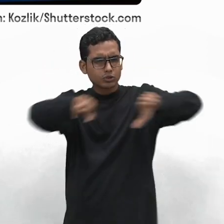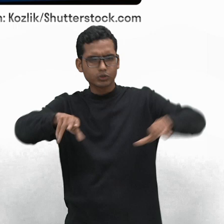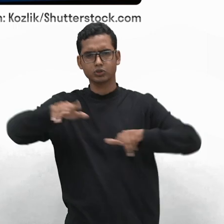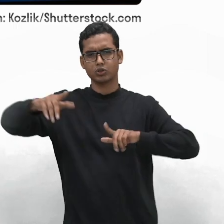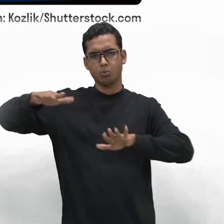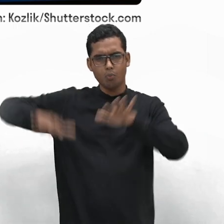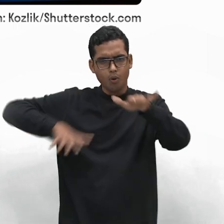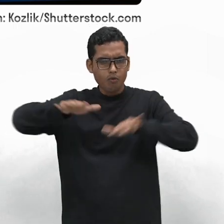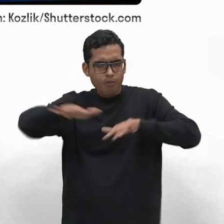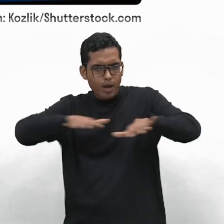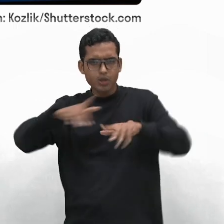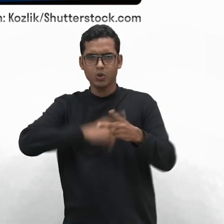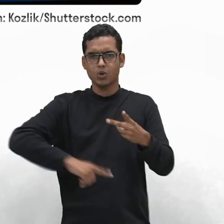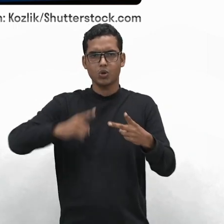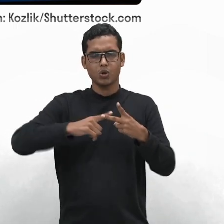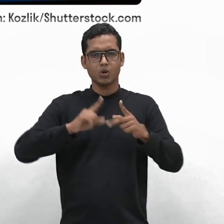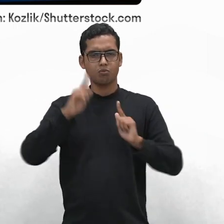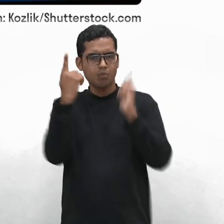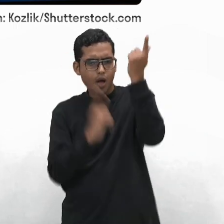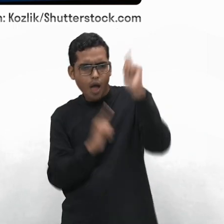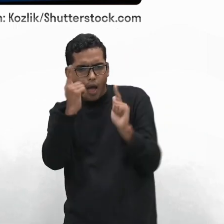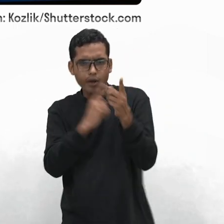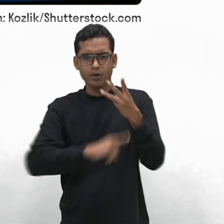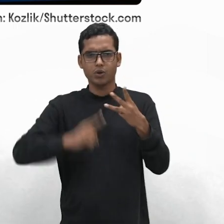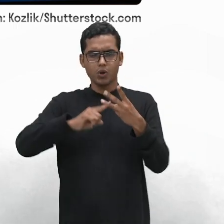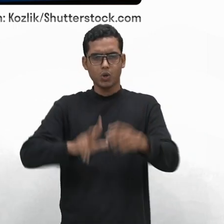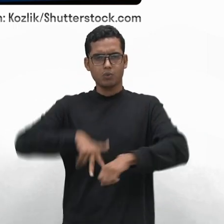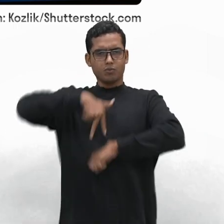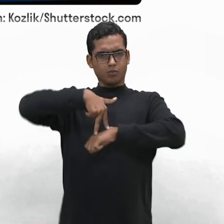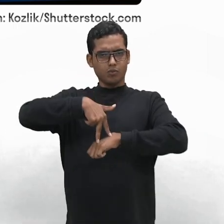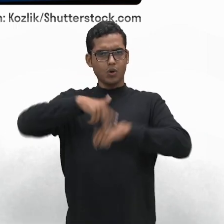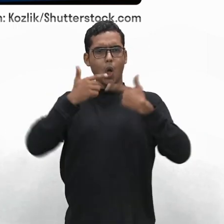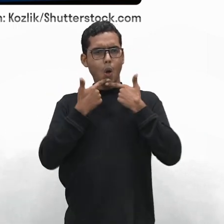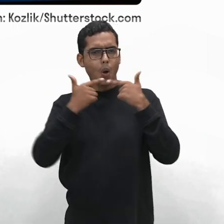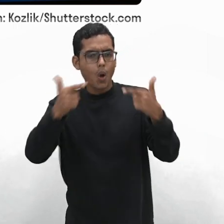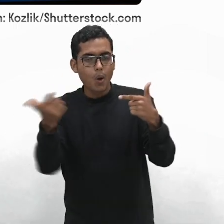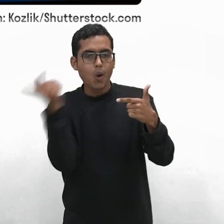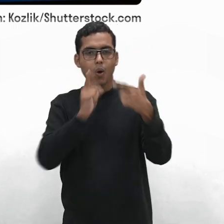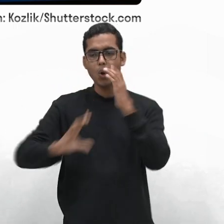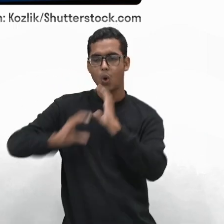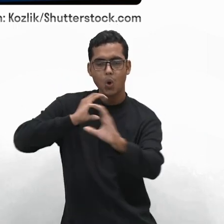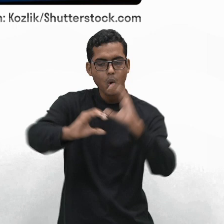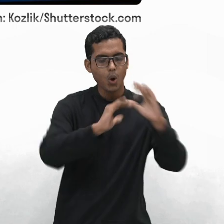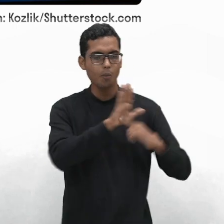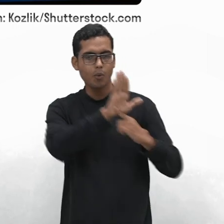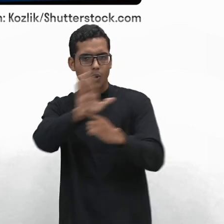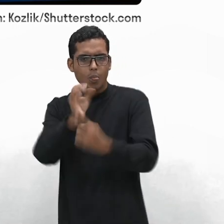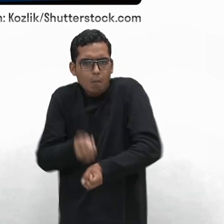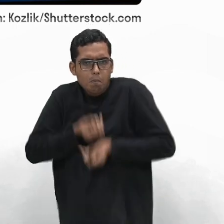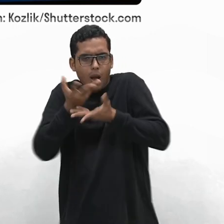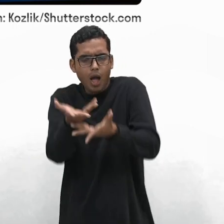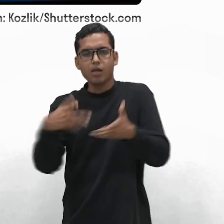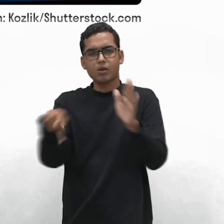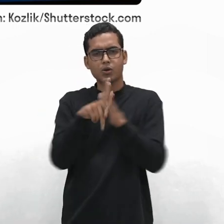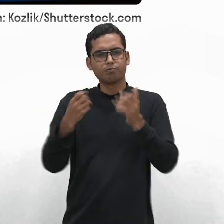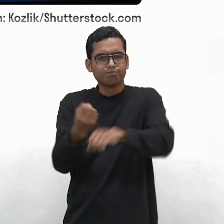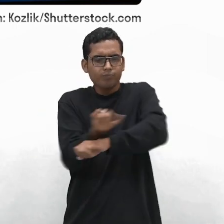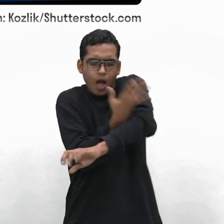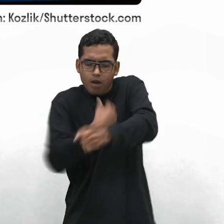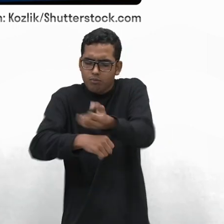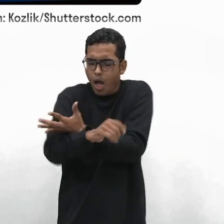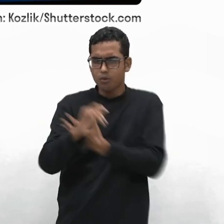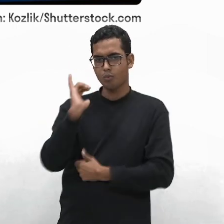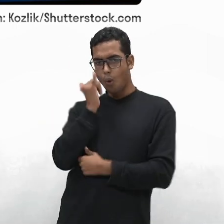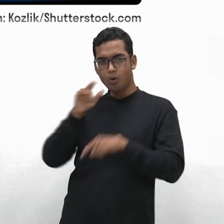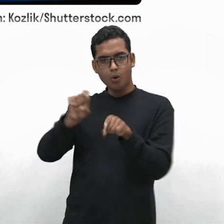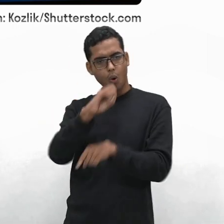movimento, gestos e postura como linguagem para comunicar emoções, narrativas ou conceitos.